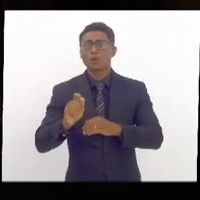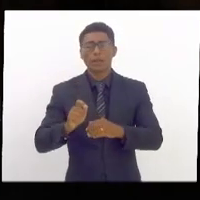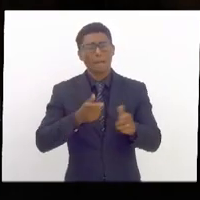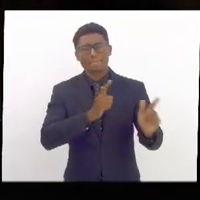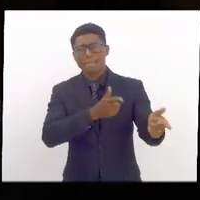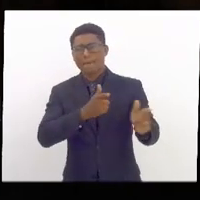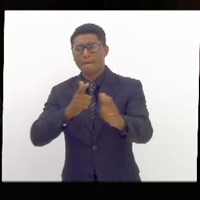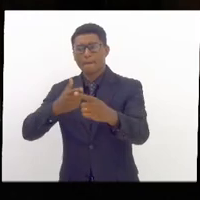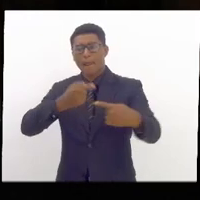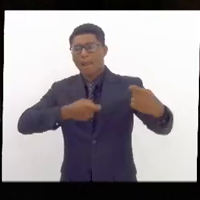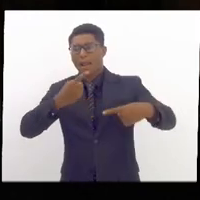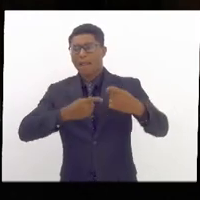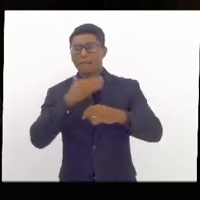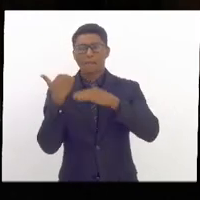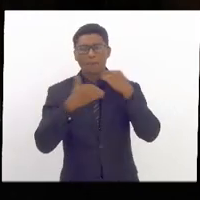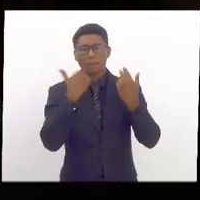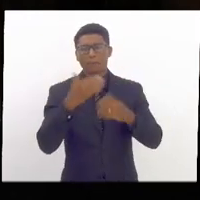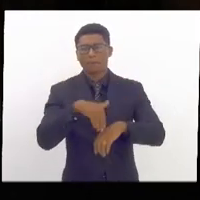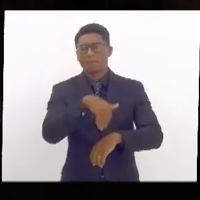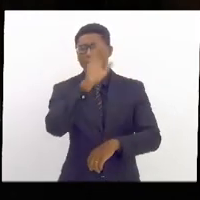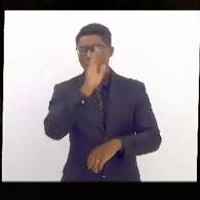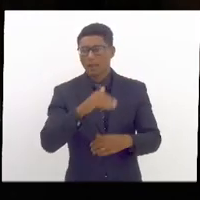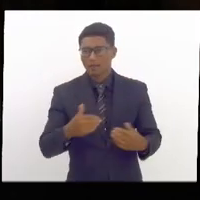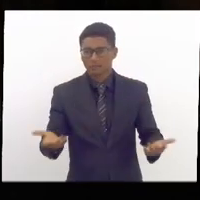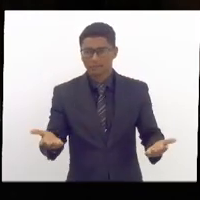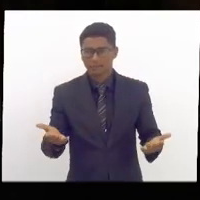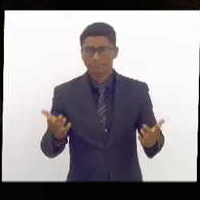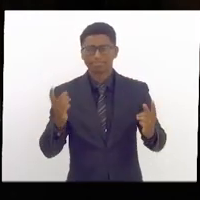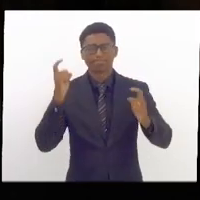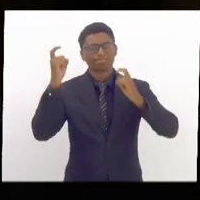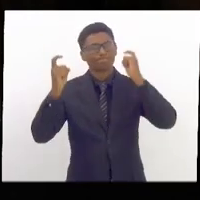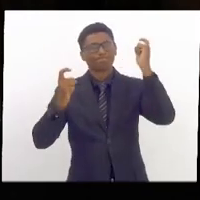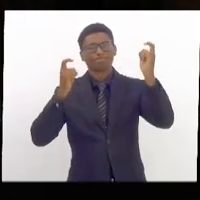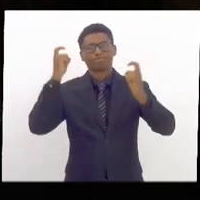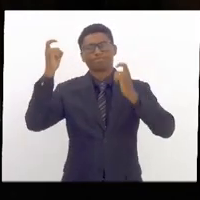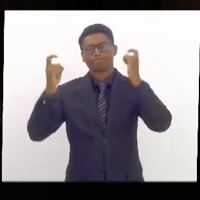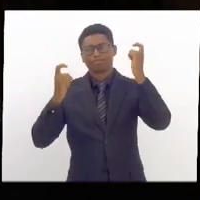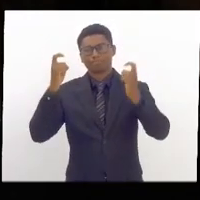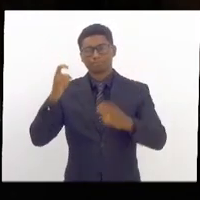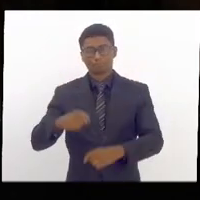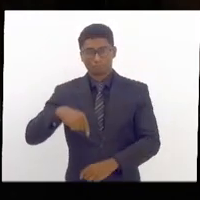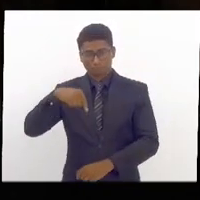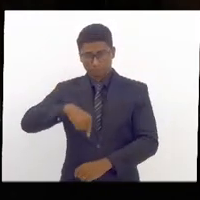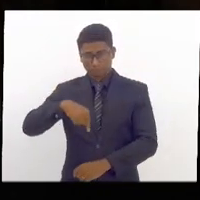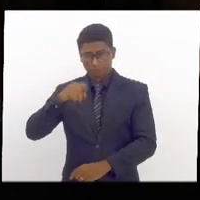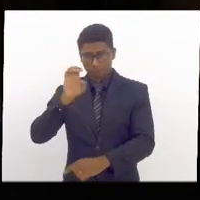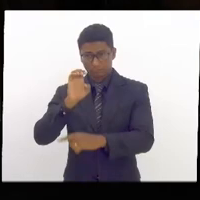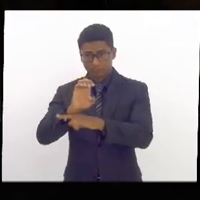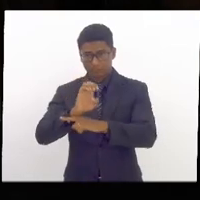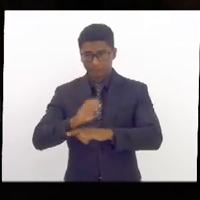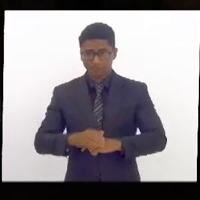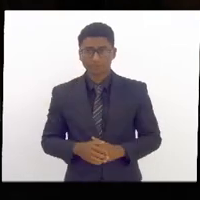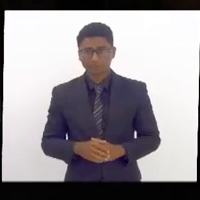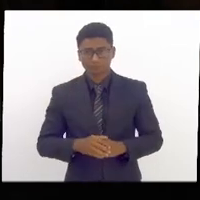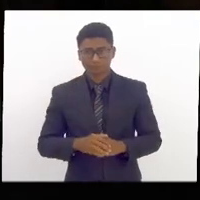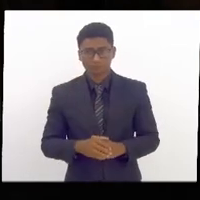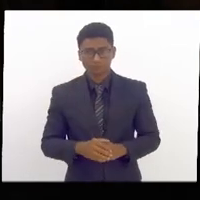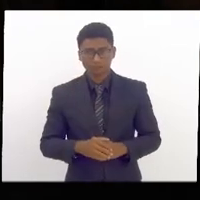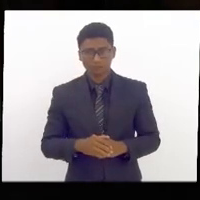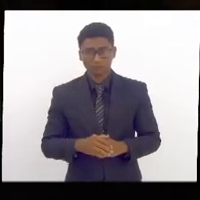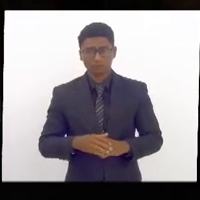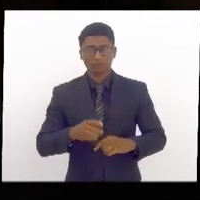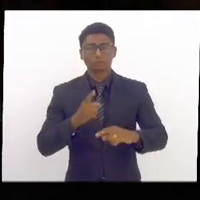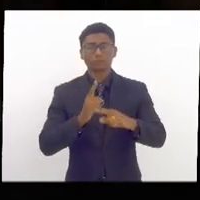a letalidade policial. E isso é preocupante demais num estado onde se naturalizou